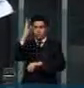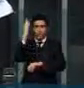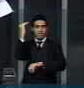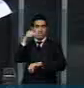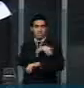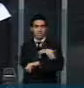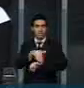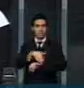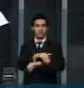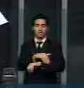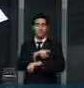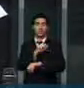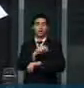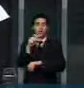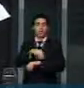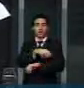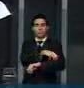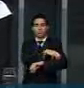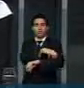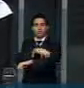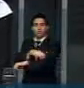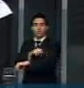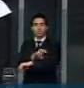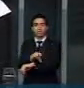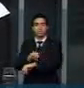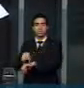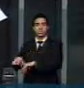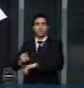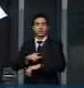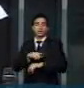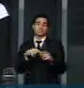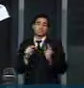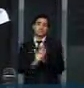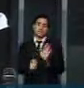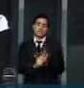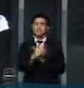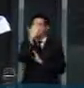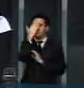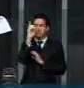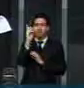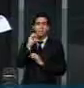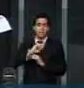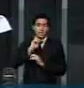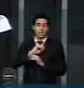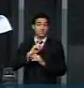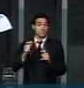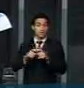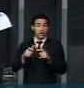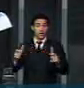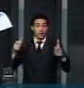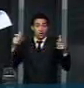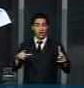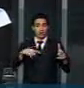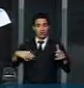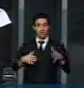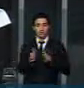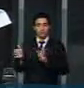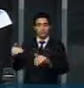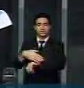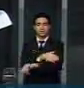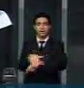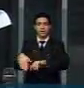ser corredor de distribuição das drogas. Como é sabido, Minas Gerais possui a maior malha viária ou a maior